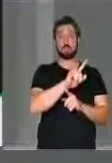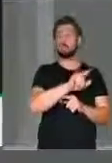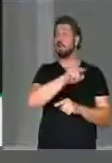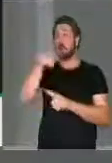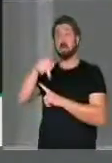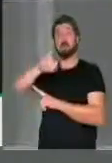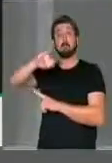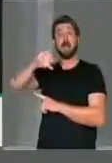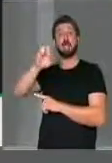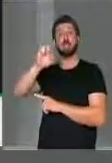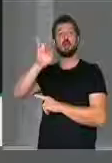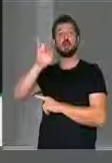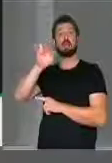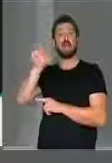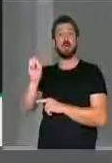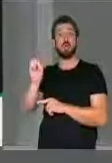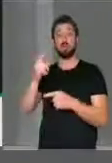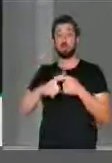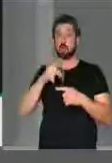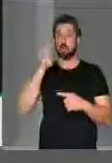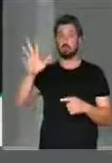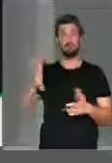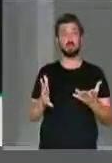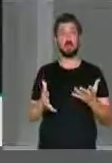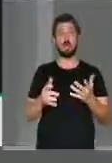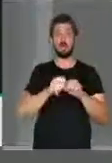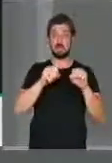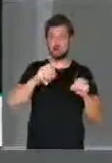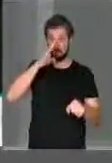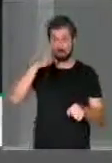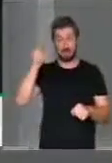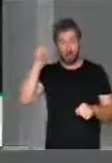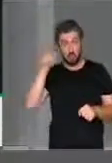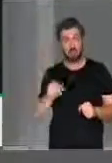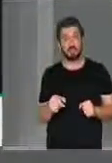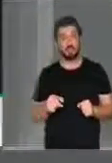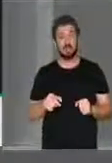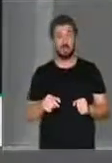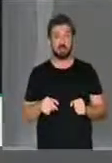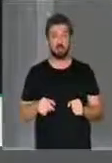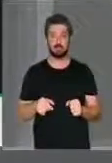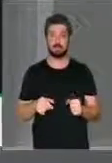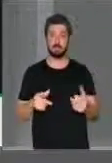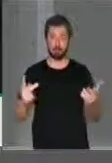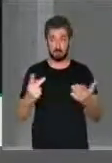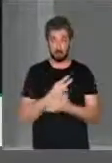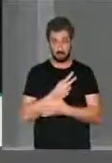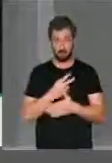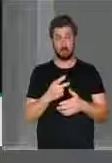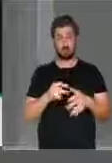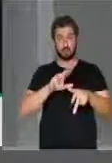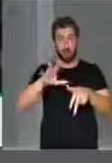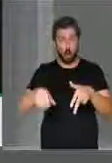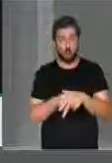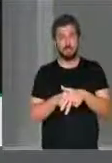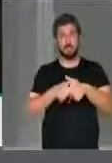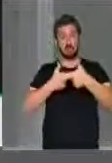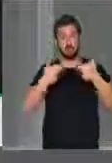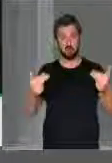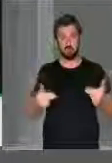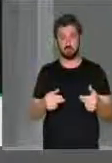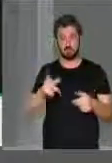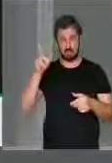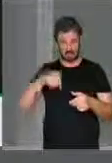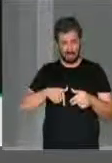para majoritária, porque nós vimos o sistema de denúncia e da ocorrência da corrupção,